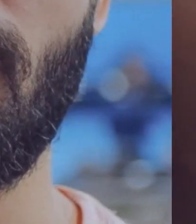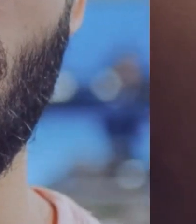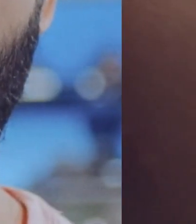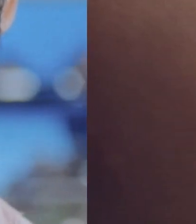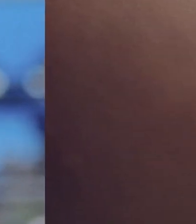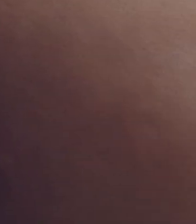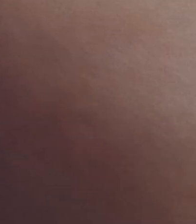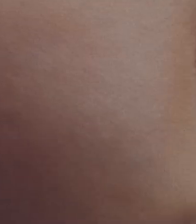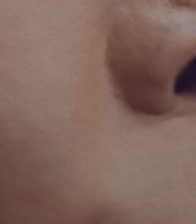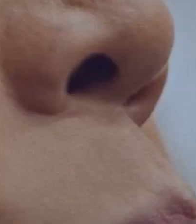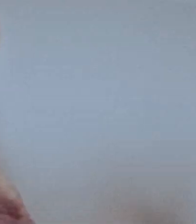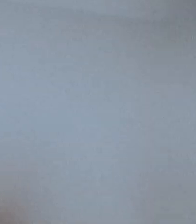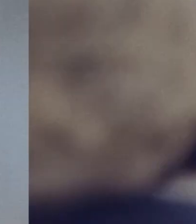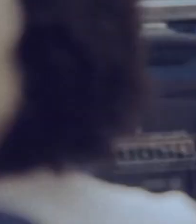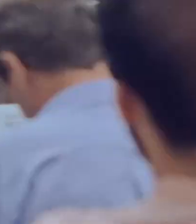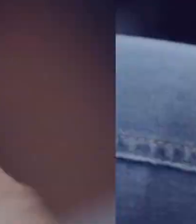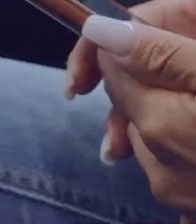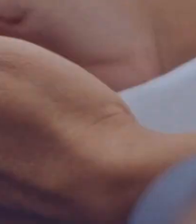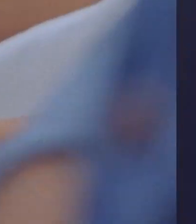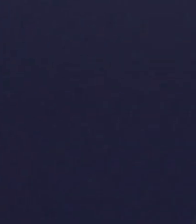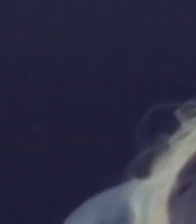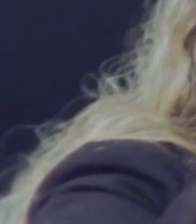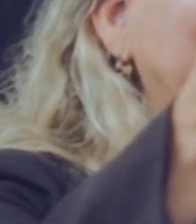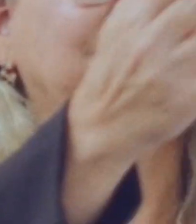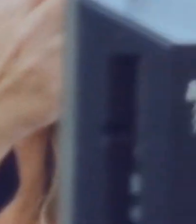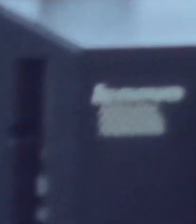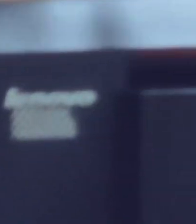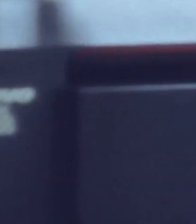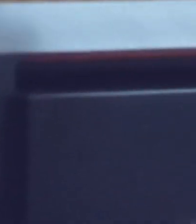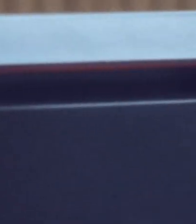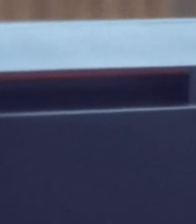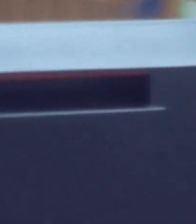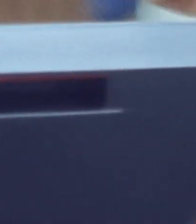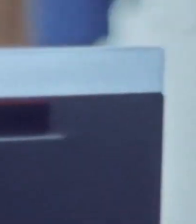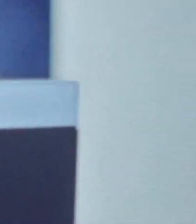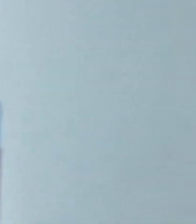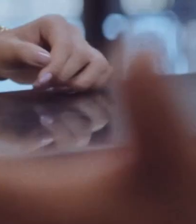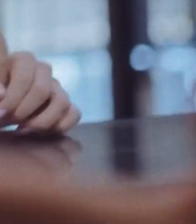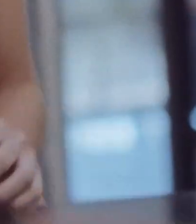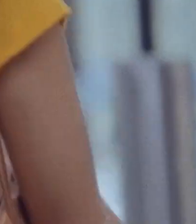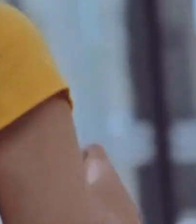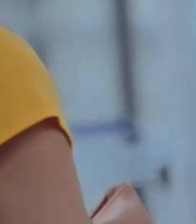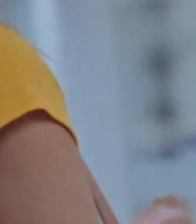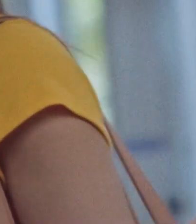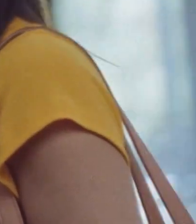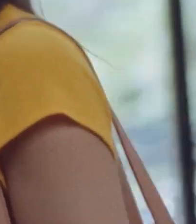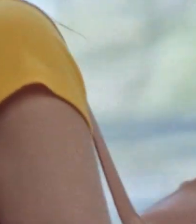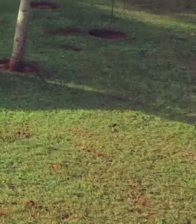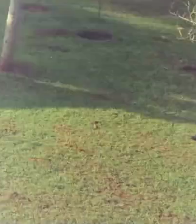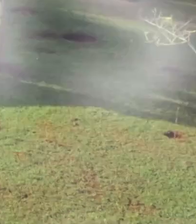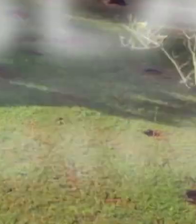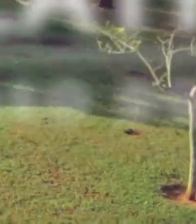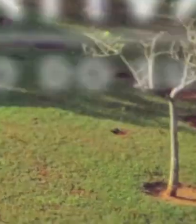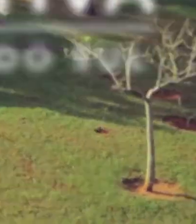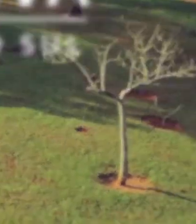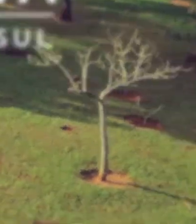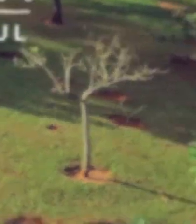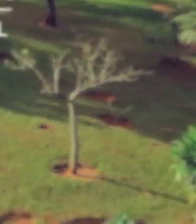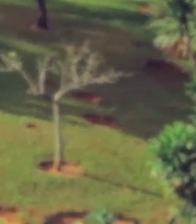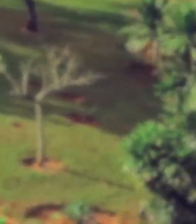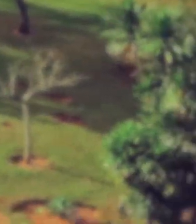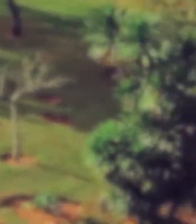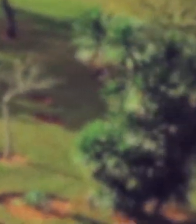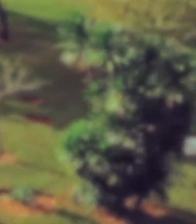de perto o trabalho dos deputados pelas redes sociais e compareça às audiências públicas.